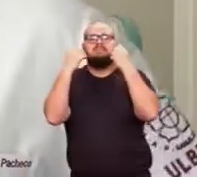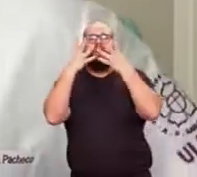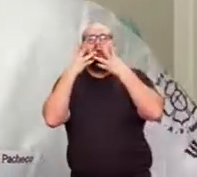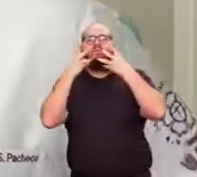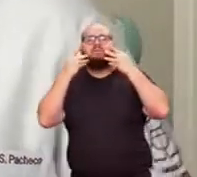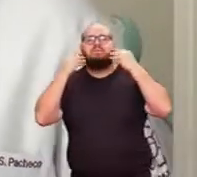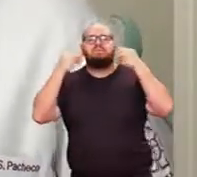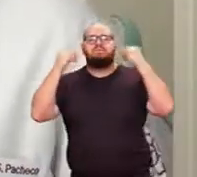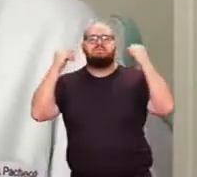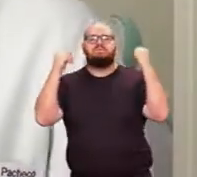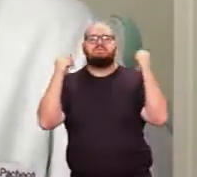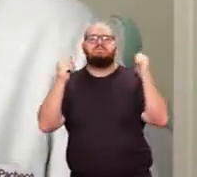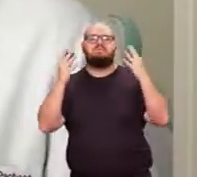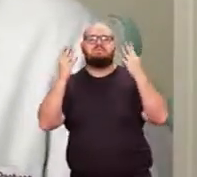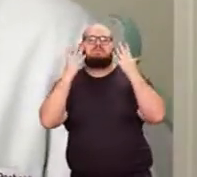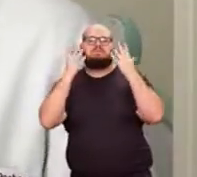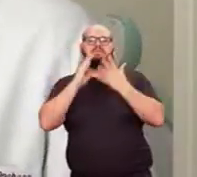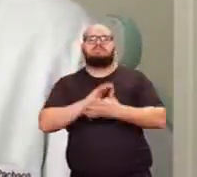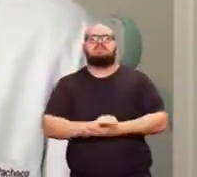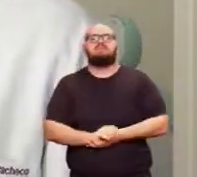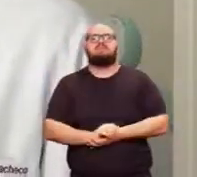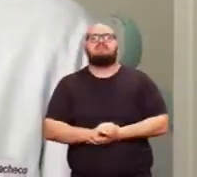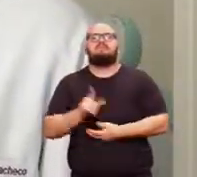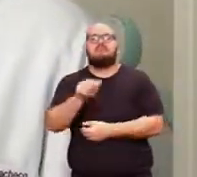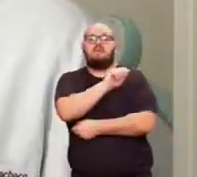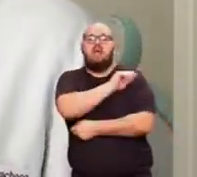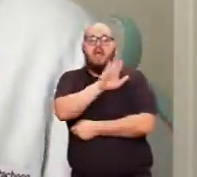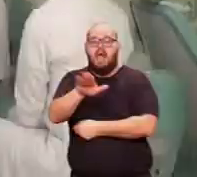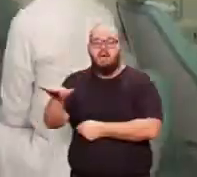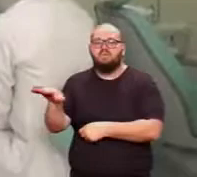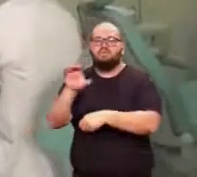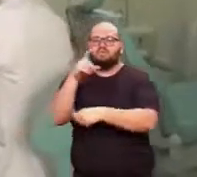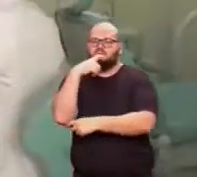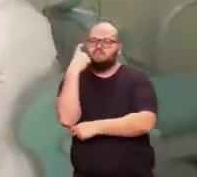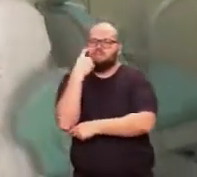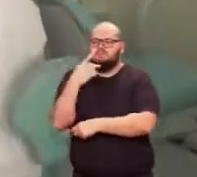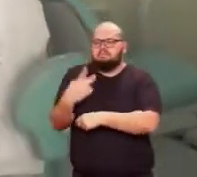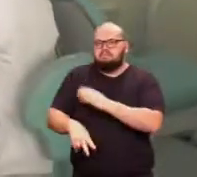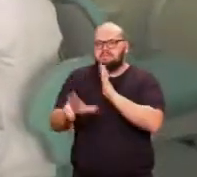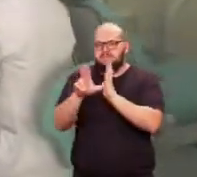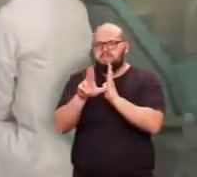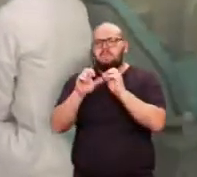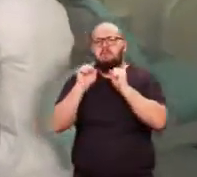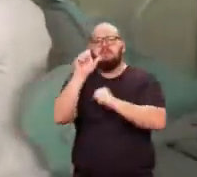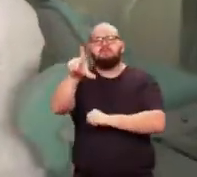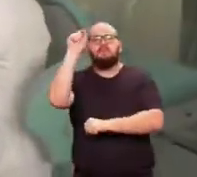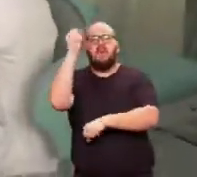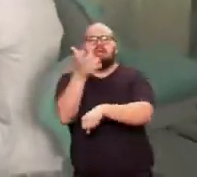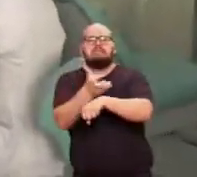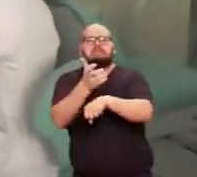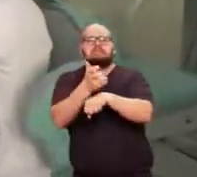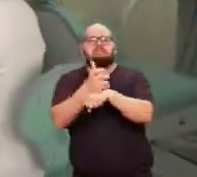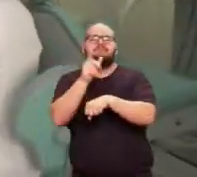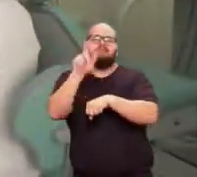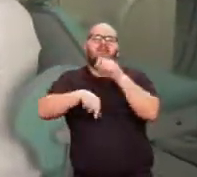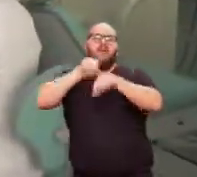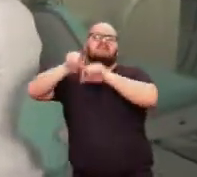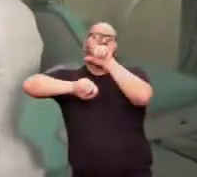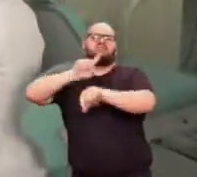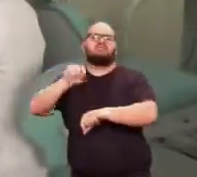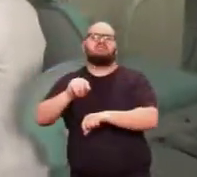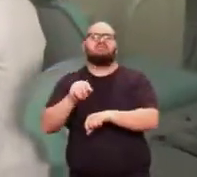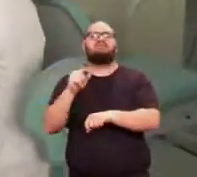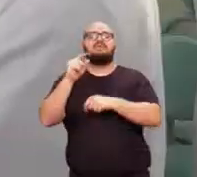ela possa espalhar bem e ficar bem acomodada ali. Os alunos de odontologia da Ubra podem cursar a